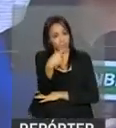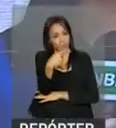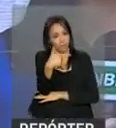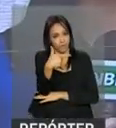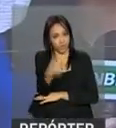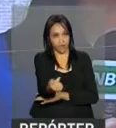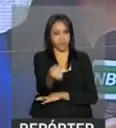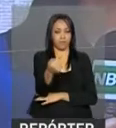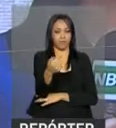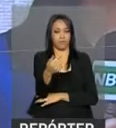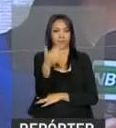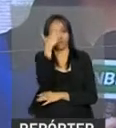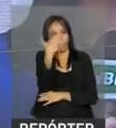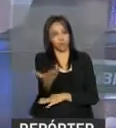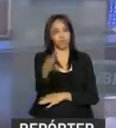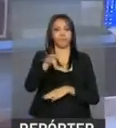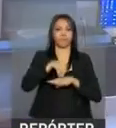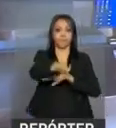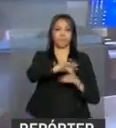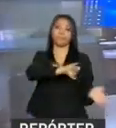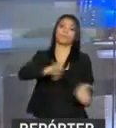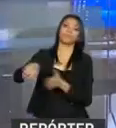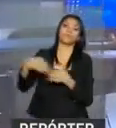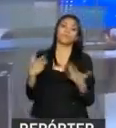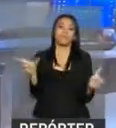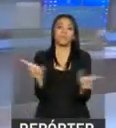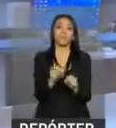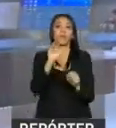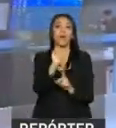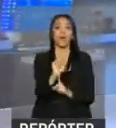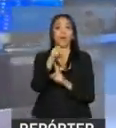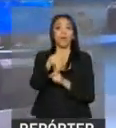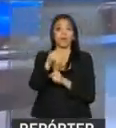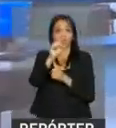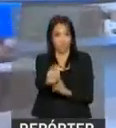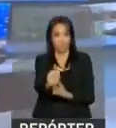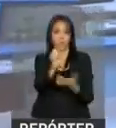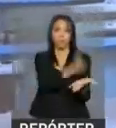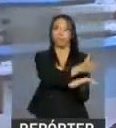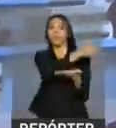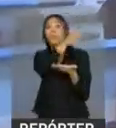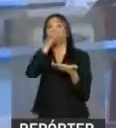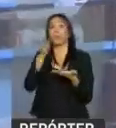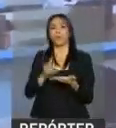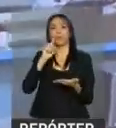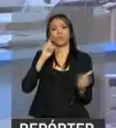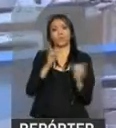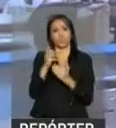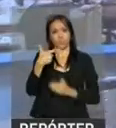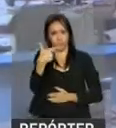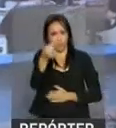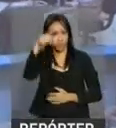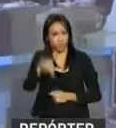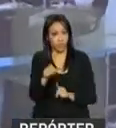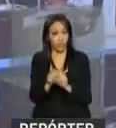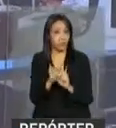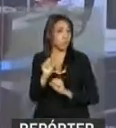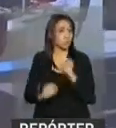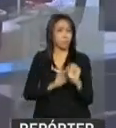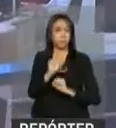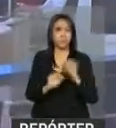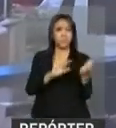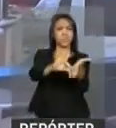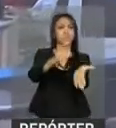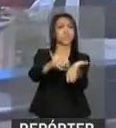pelas suas informações. E a Agência Nacional de Saúde Suplementar, a ANS, prorrogou até o dia 20 deste mês as